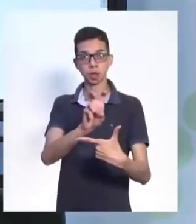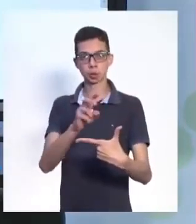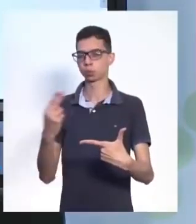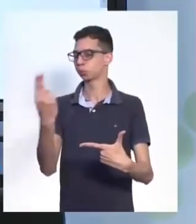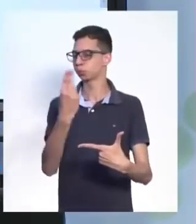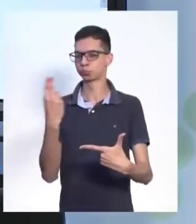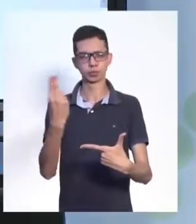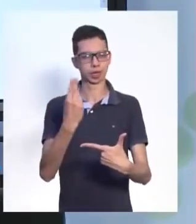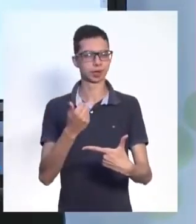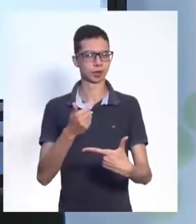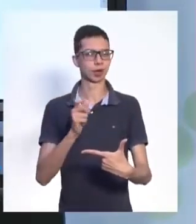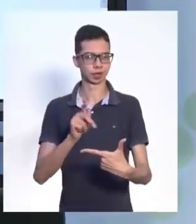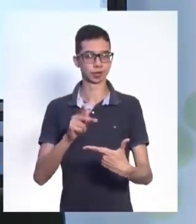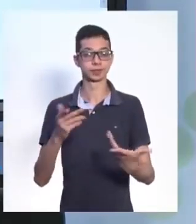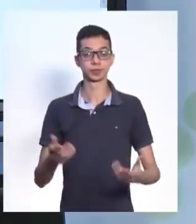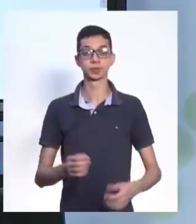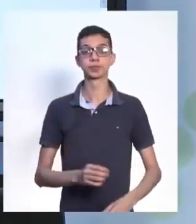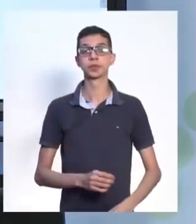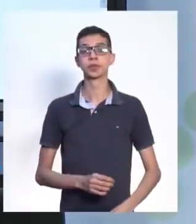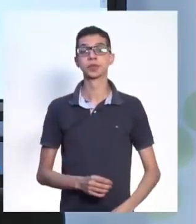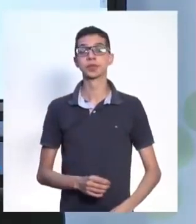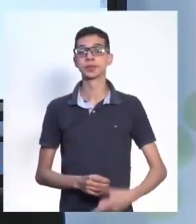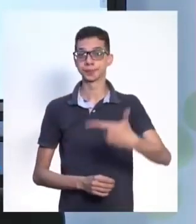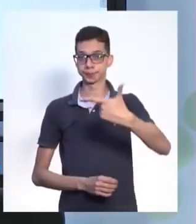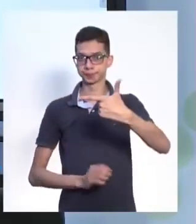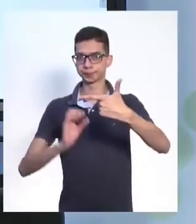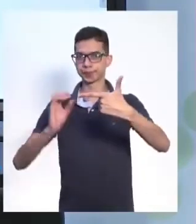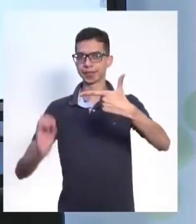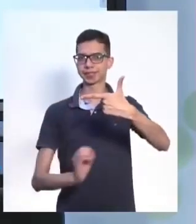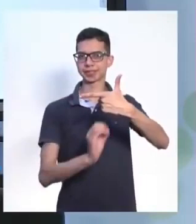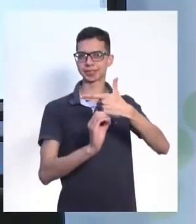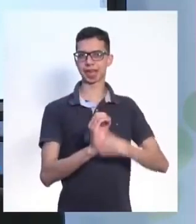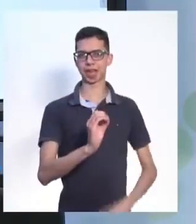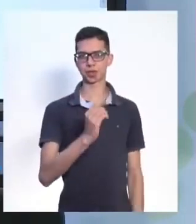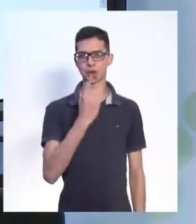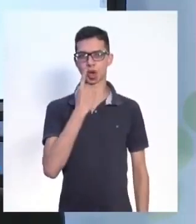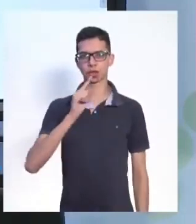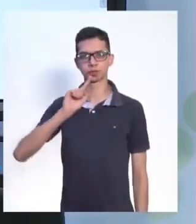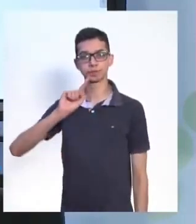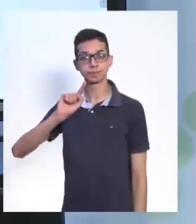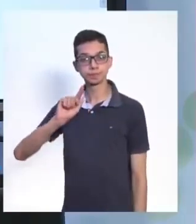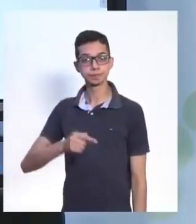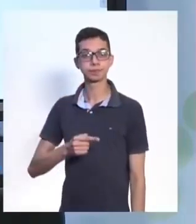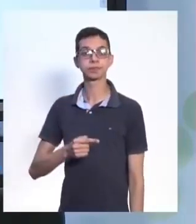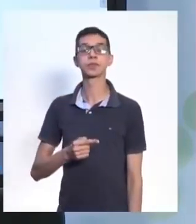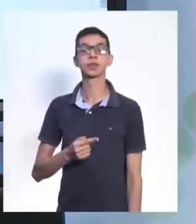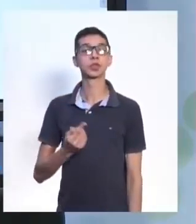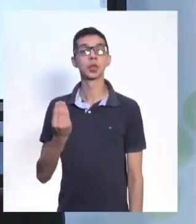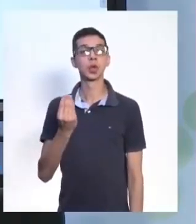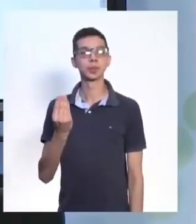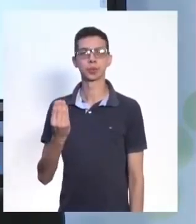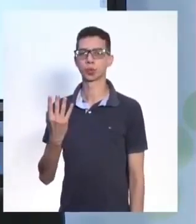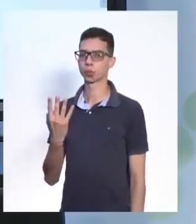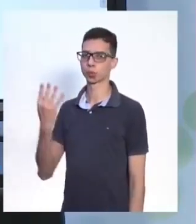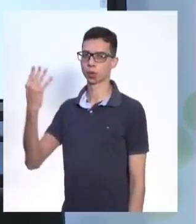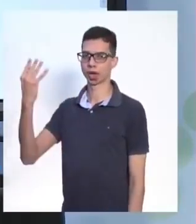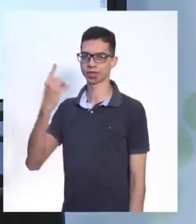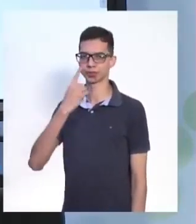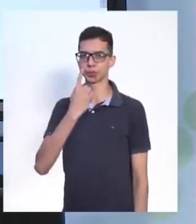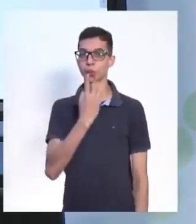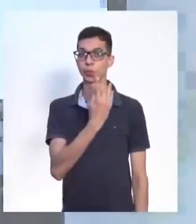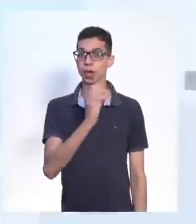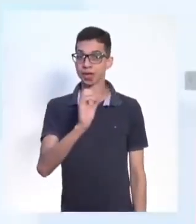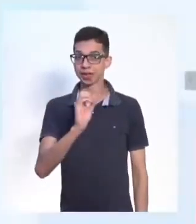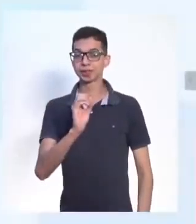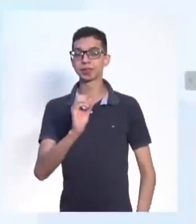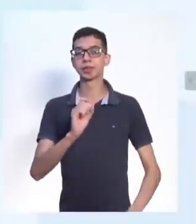Então, 0 acrescenta a vírgula, pelo menos foi assim que eu aprendi. Aí põe o 40. Isso. 40, quanto que dá 40 lá